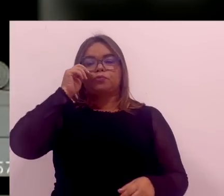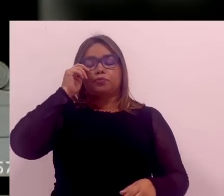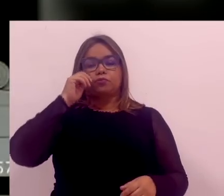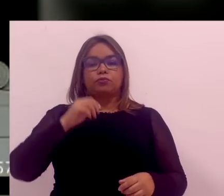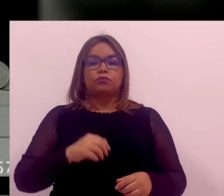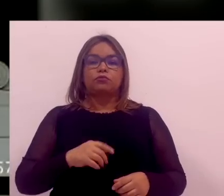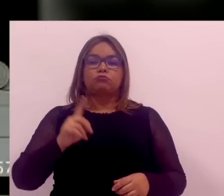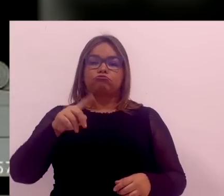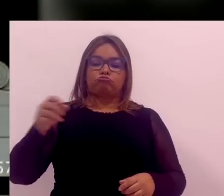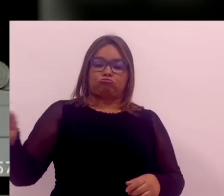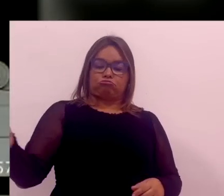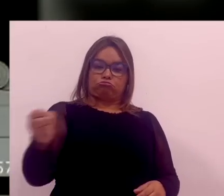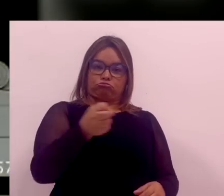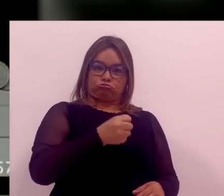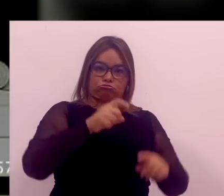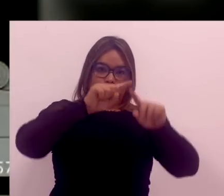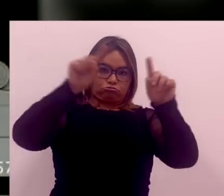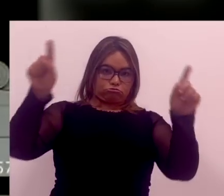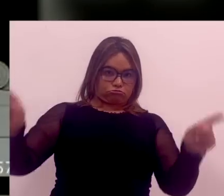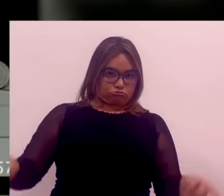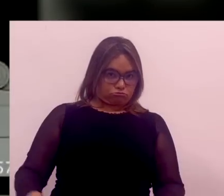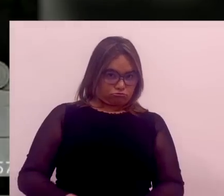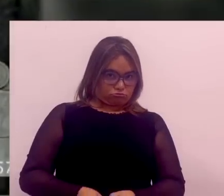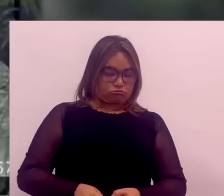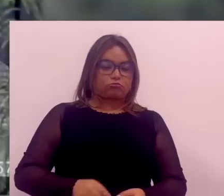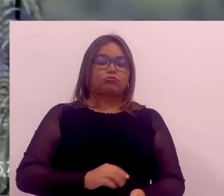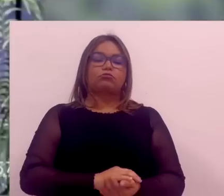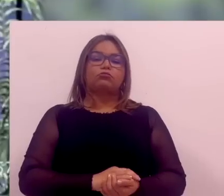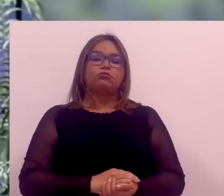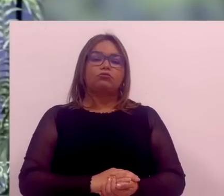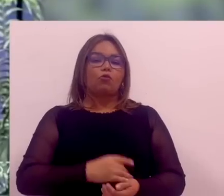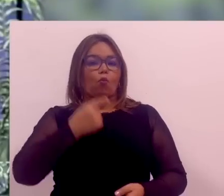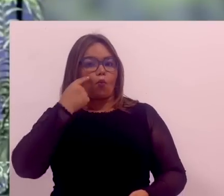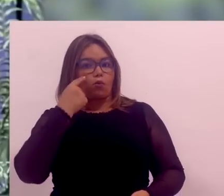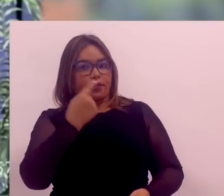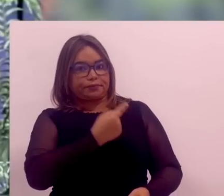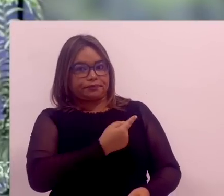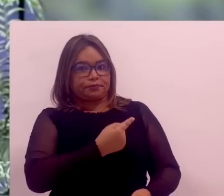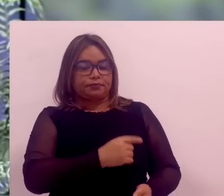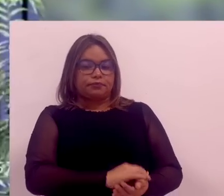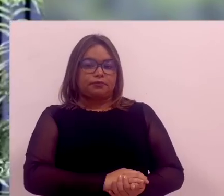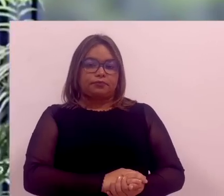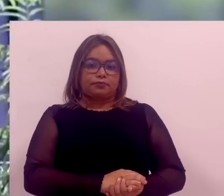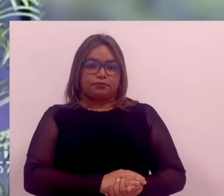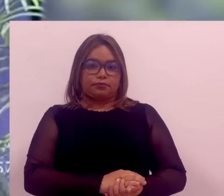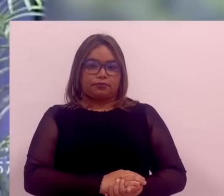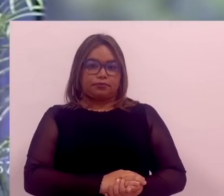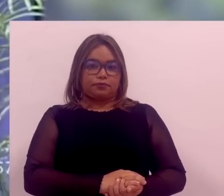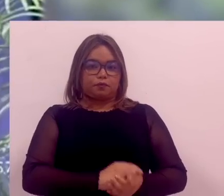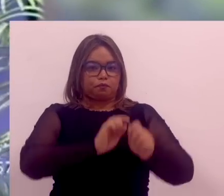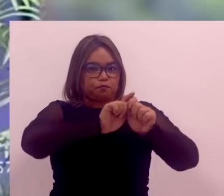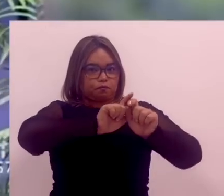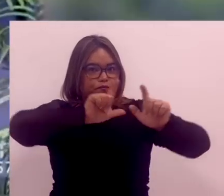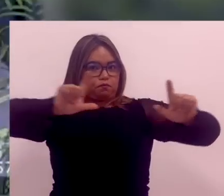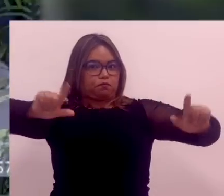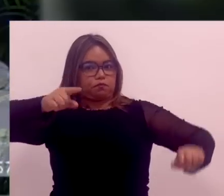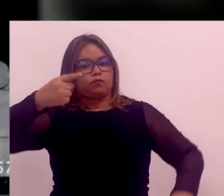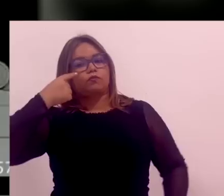É um escudo e uma insígnia de patente. Vocês estão vendo? Vamos ampliar. Aí